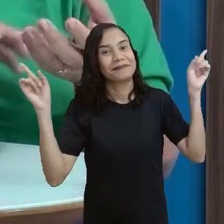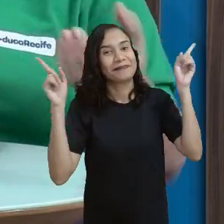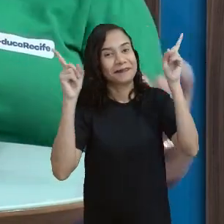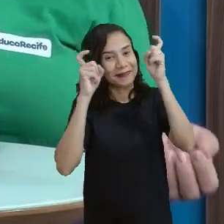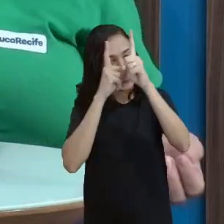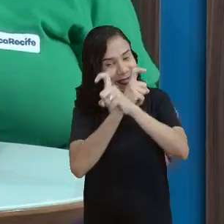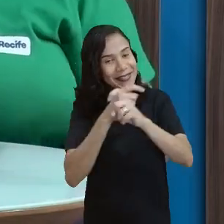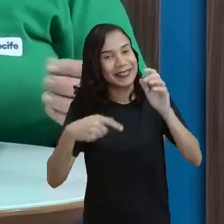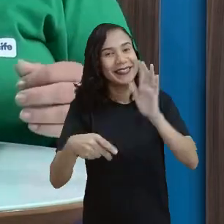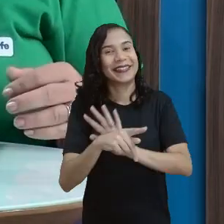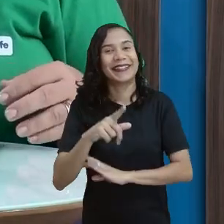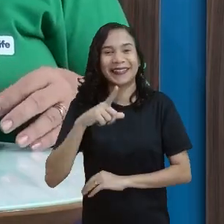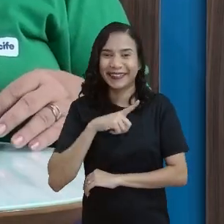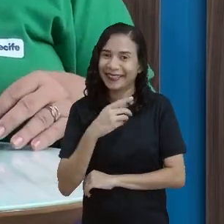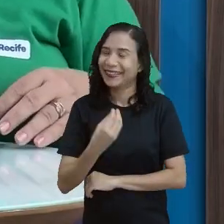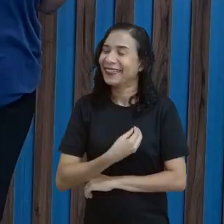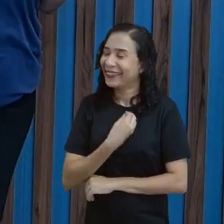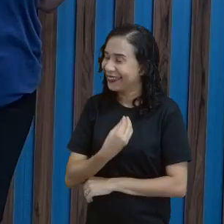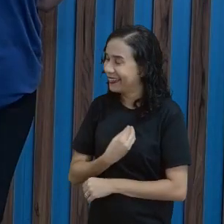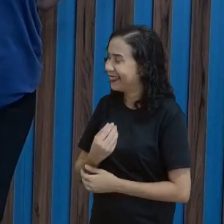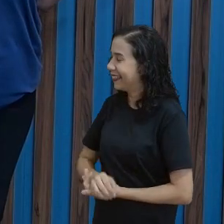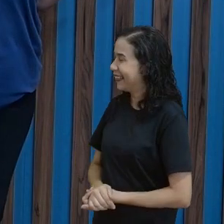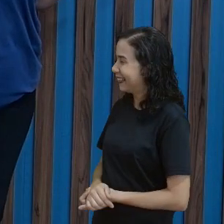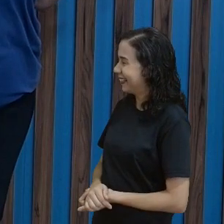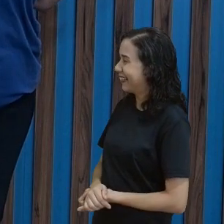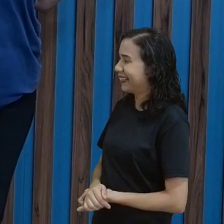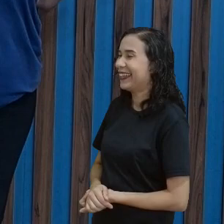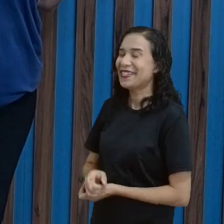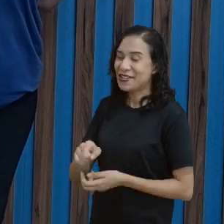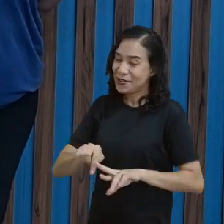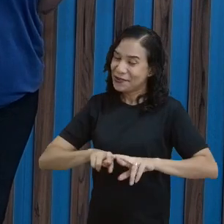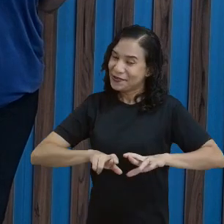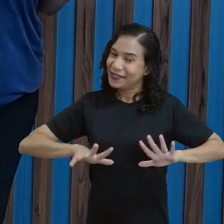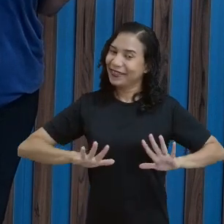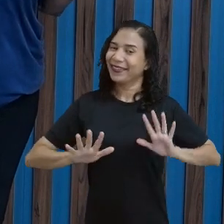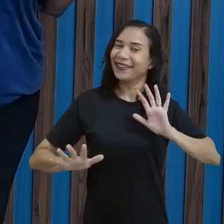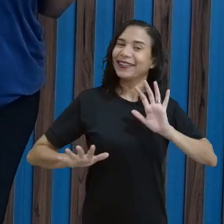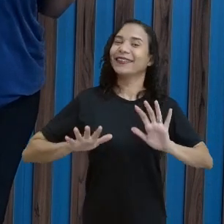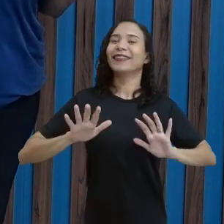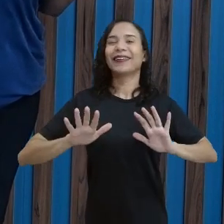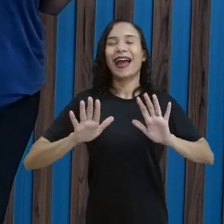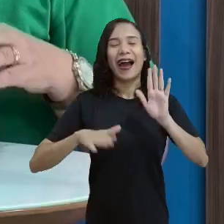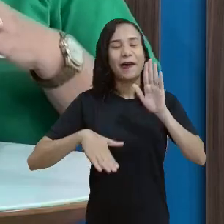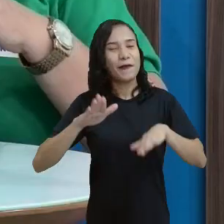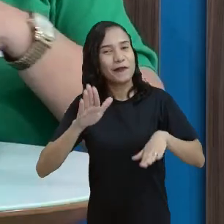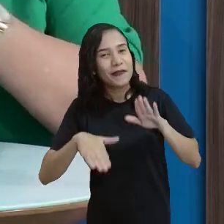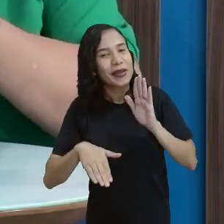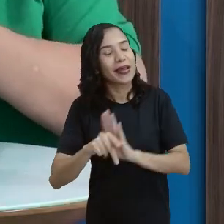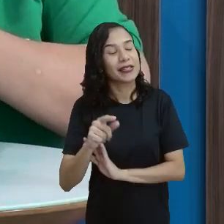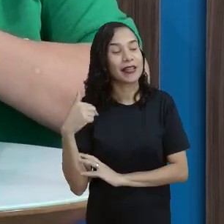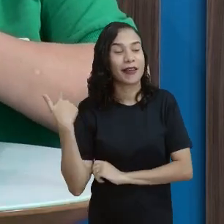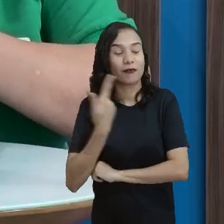lado. até a Helena soltou um eita. Eita, aí foi pro outro lado, né? Não é? É Às complicado. vezes a gente vê no outro,